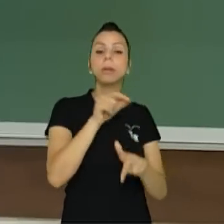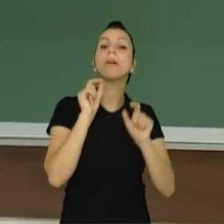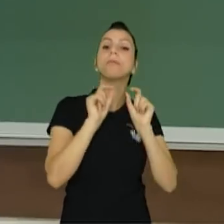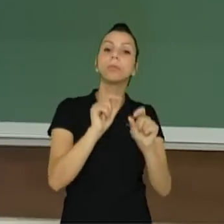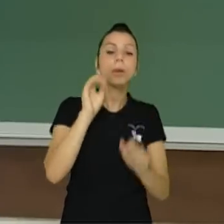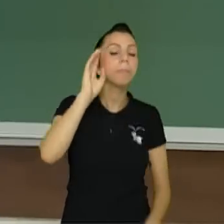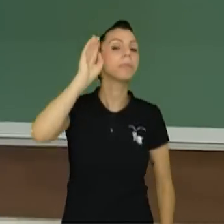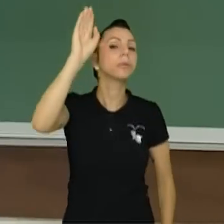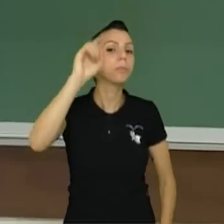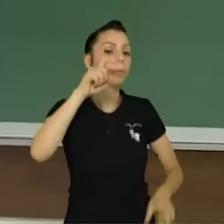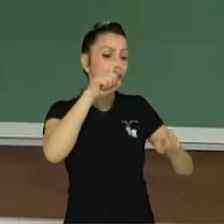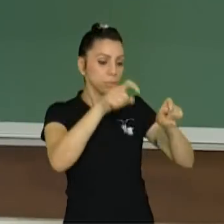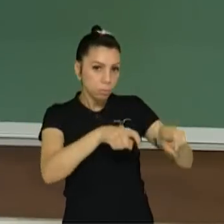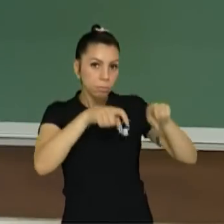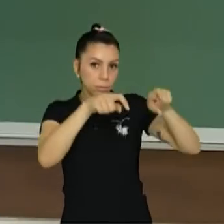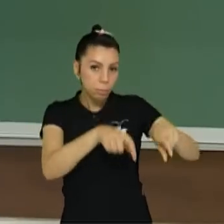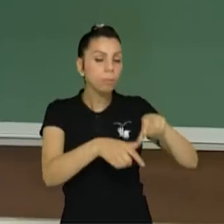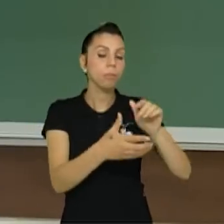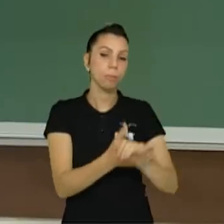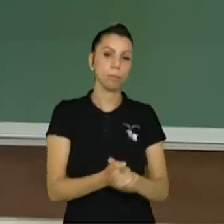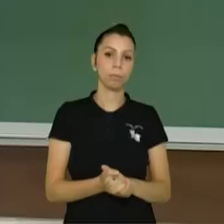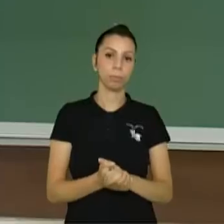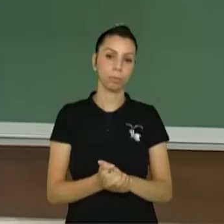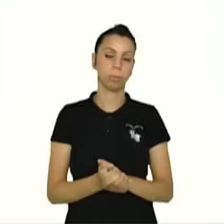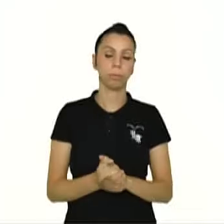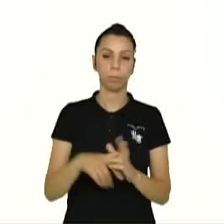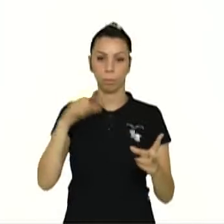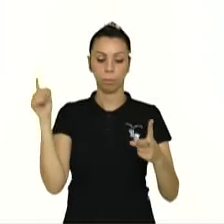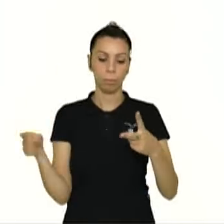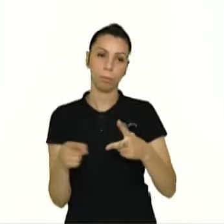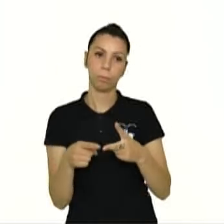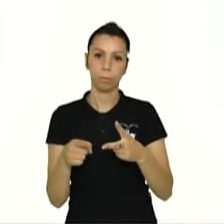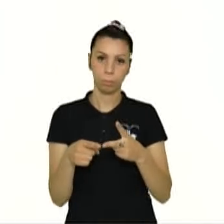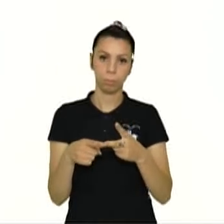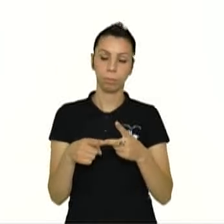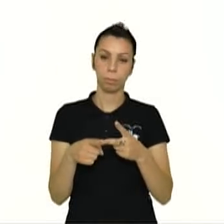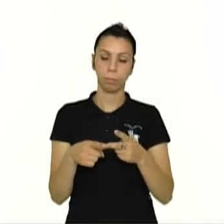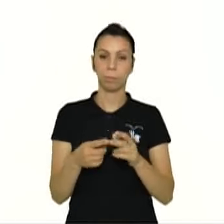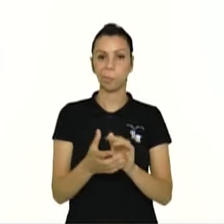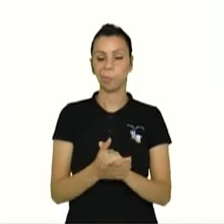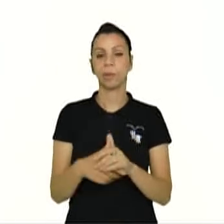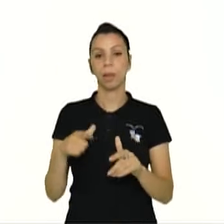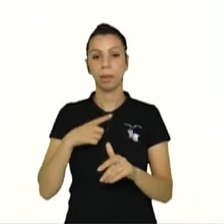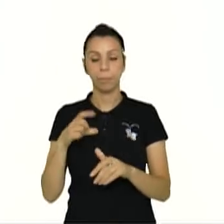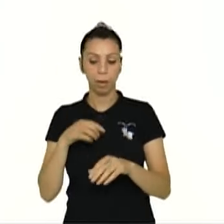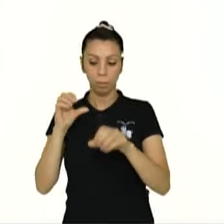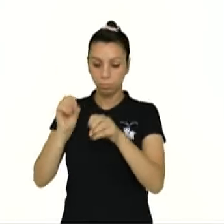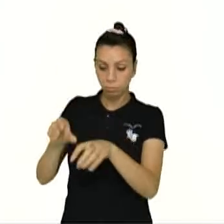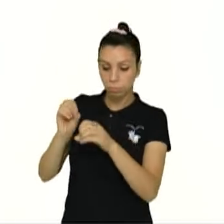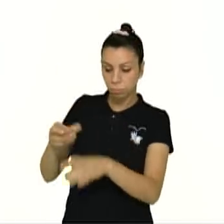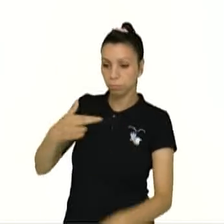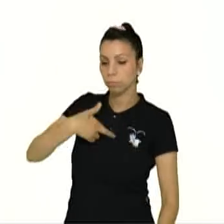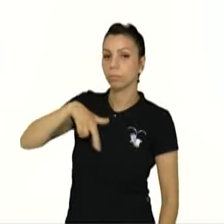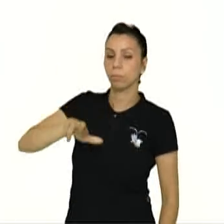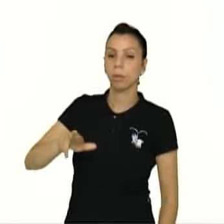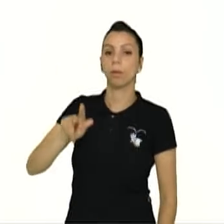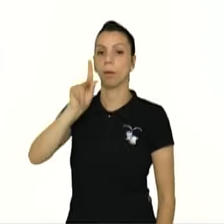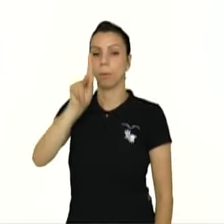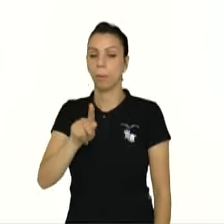Tá? Então, nos aldeamentos, essa era uma das atividades. A outra, 2, recebiam a catequização por intermédio dos